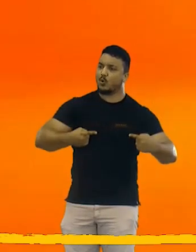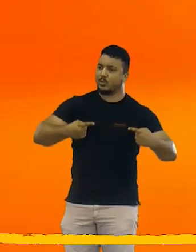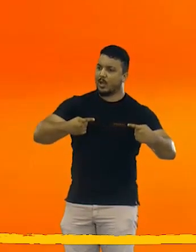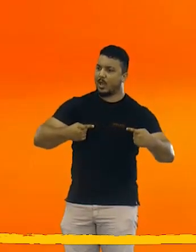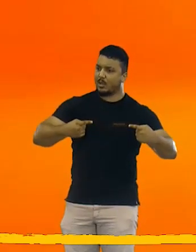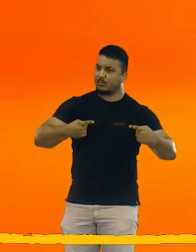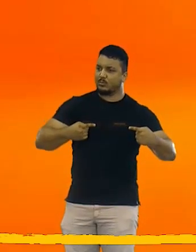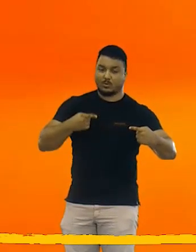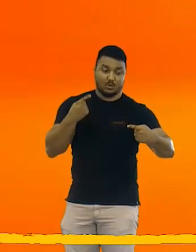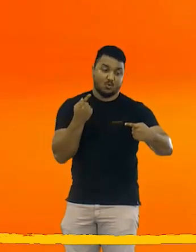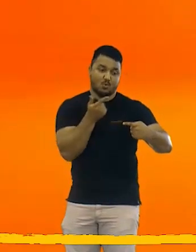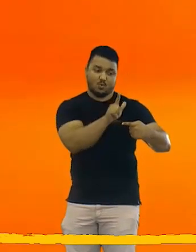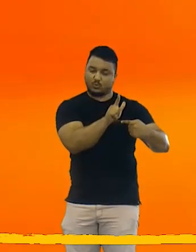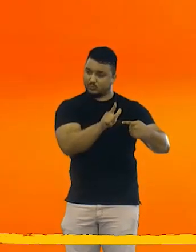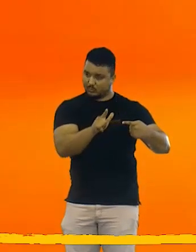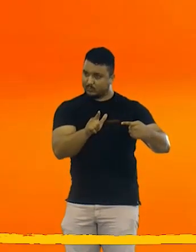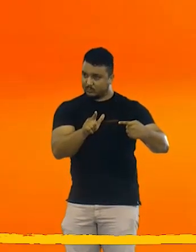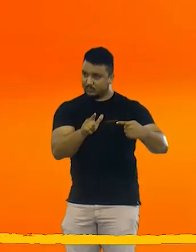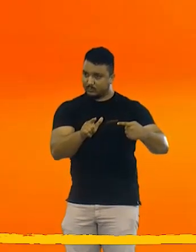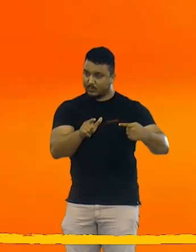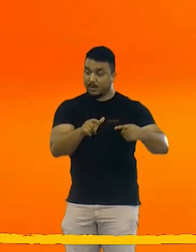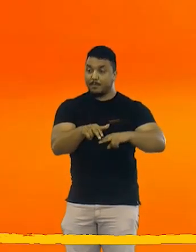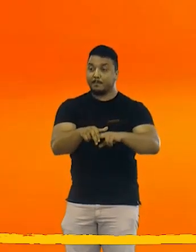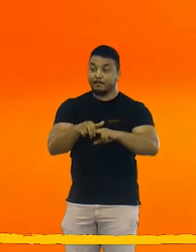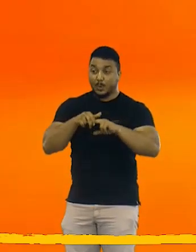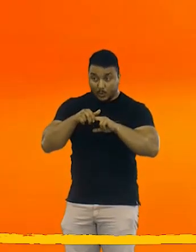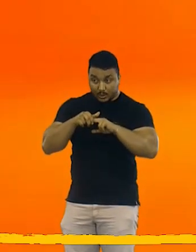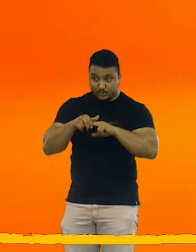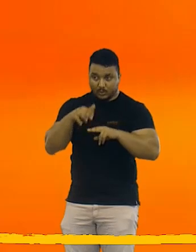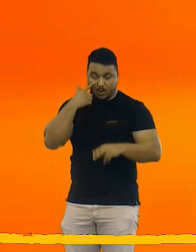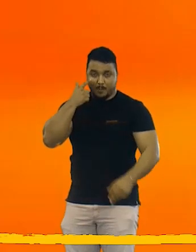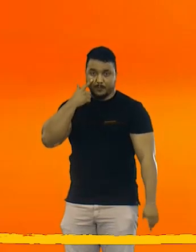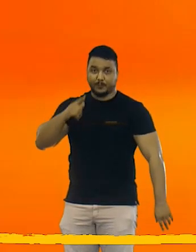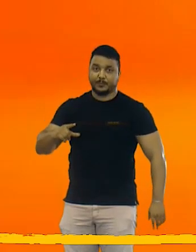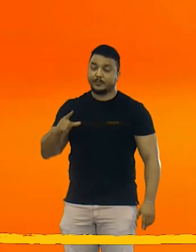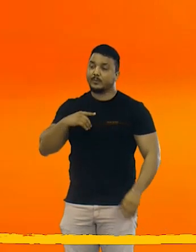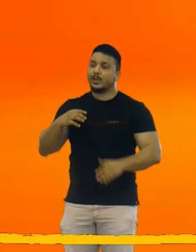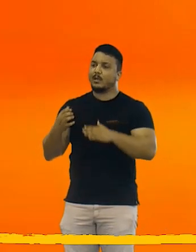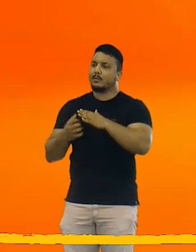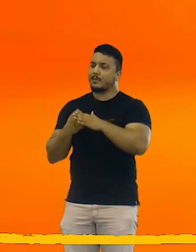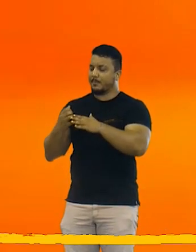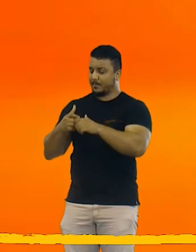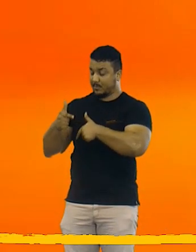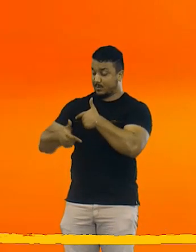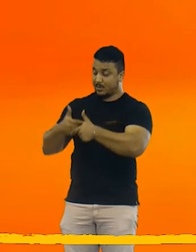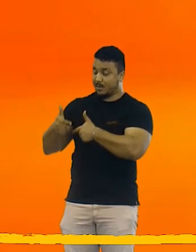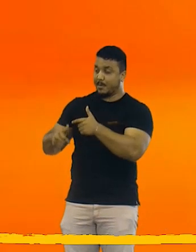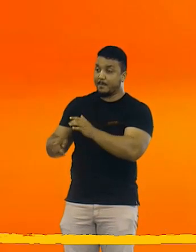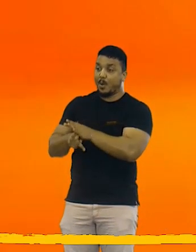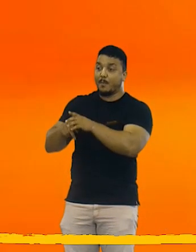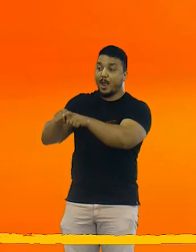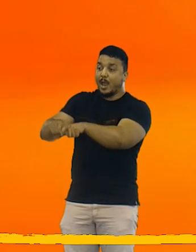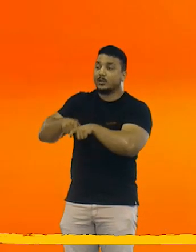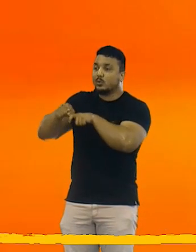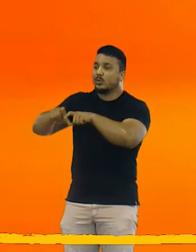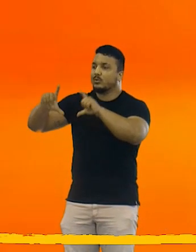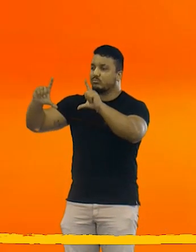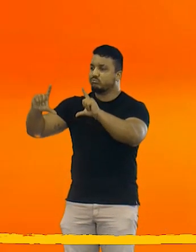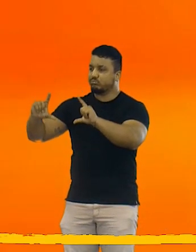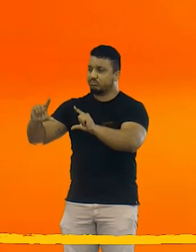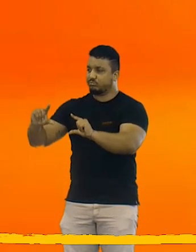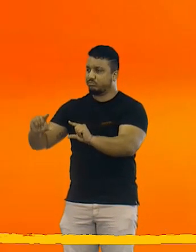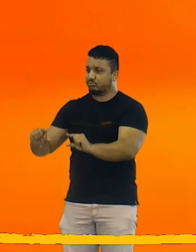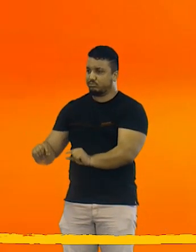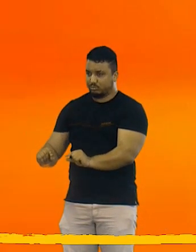uma contradição interessante. E aí ele vai dizer o seguinte: o emprego de natureza agrícola, ele vem diminuindo, ele definha